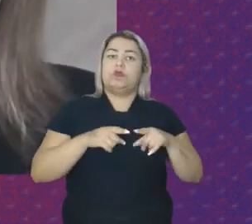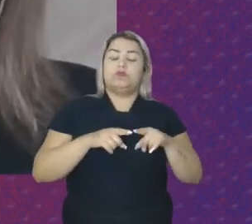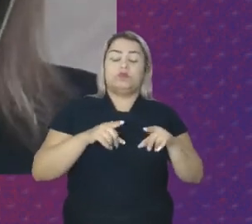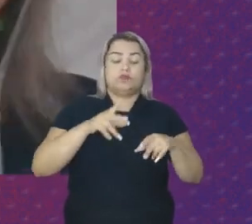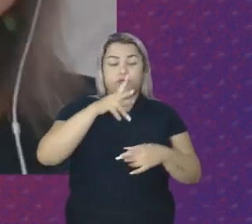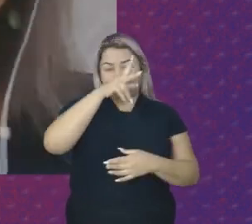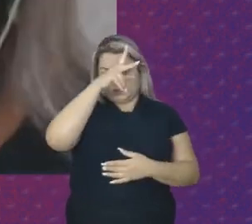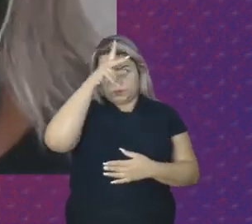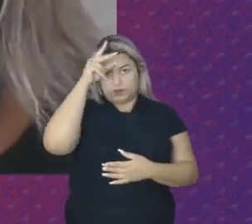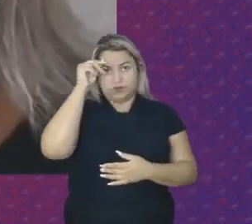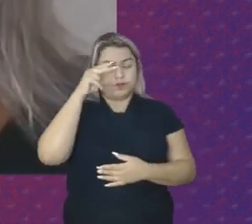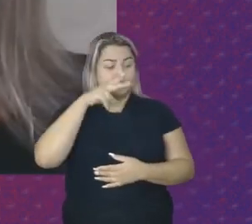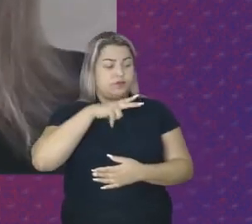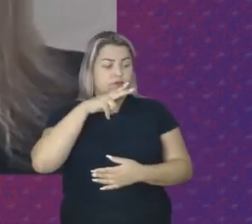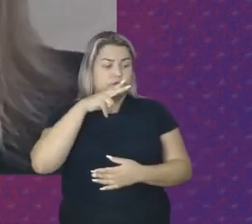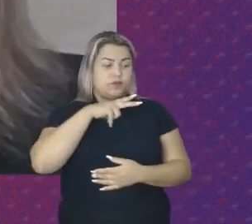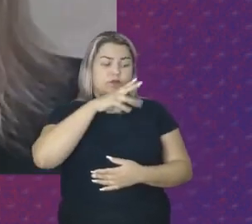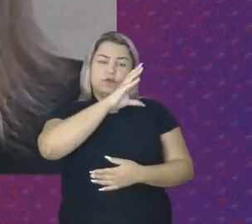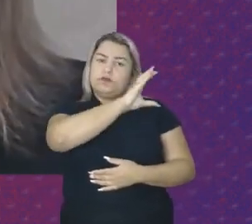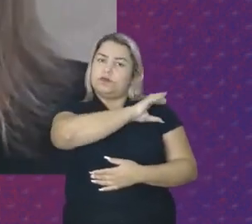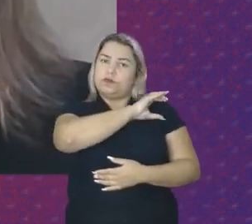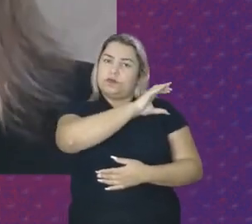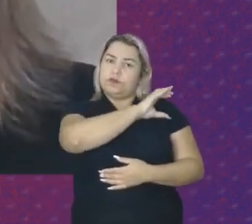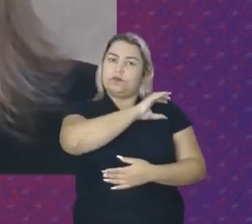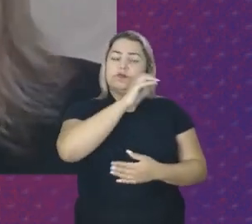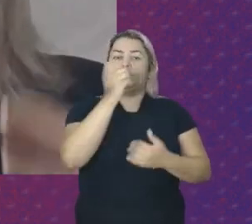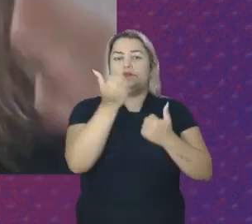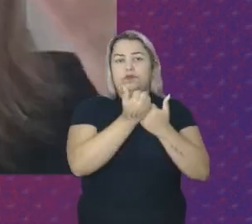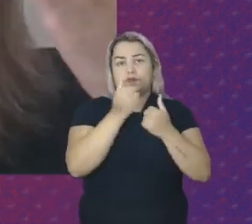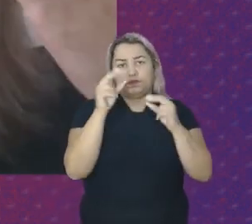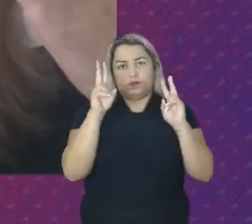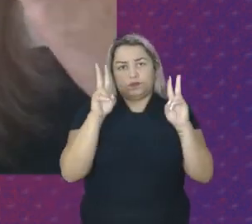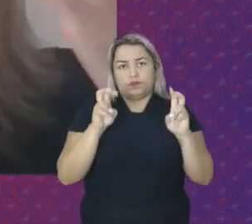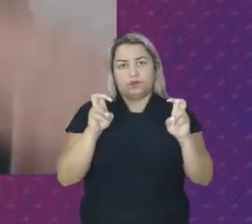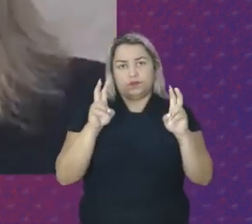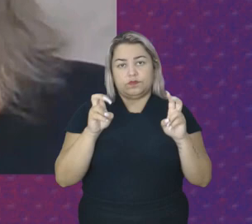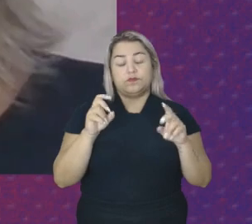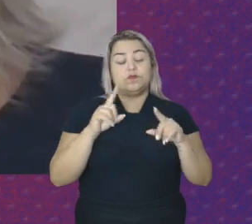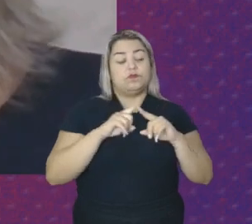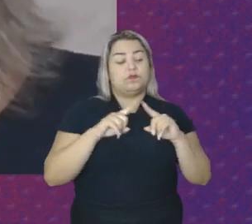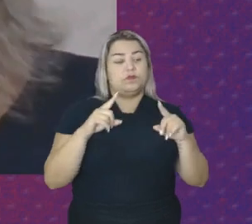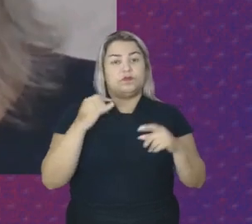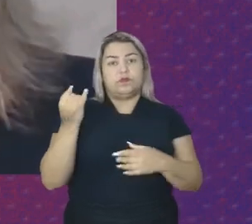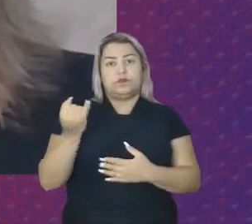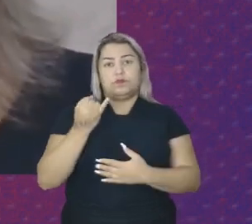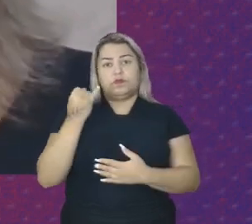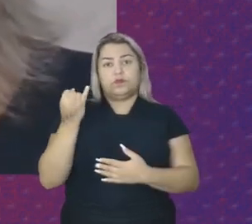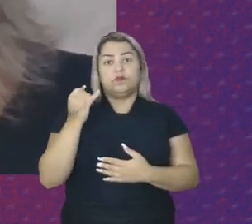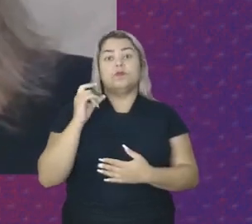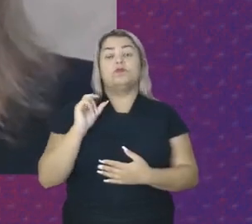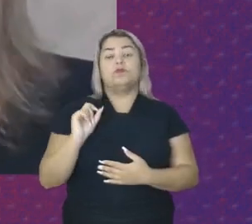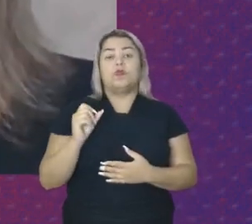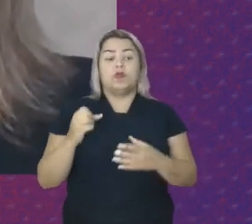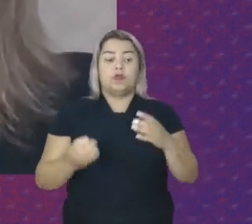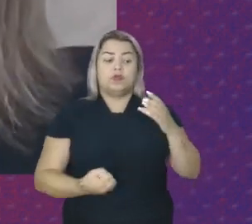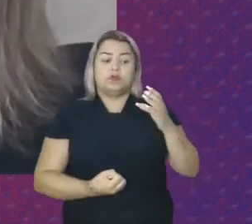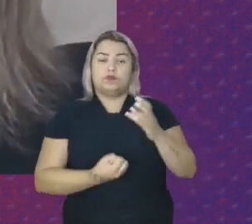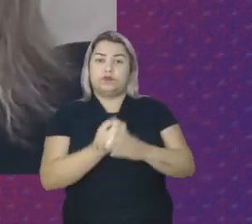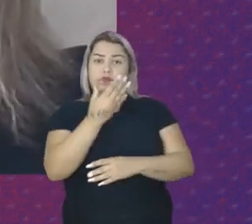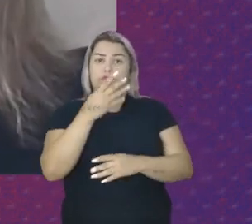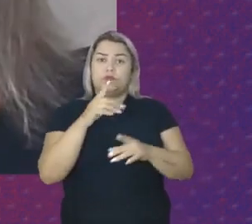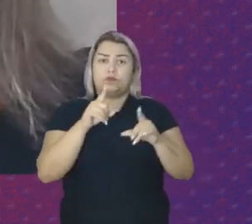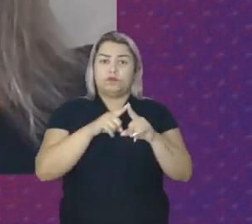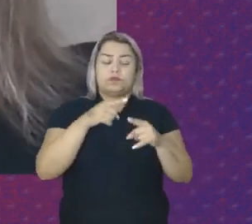prefeito tivesse uma coordenadoria ou uma assessoria sobre o tema, mas que era importante a criação de organismos